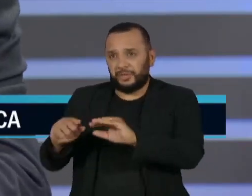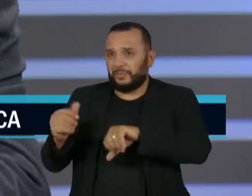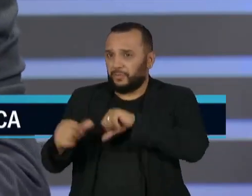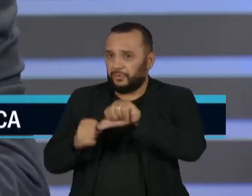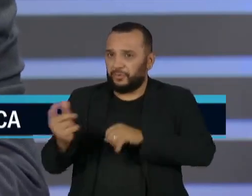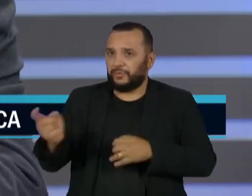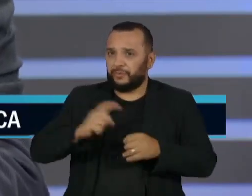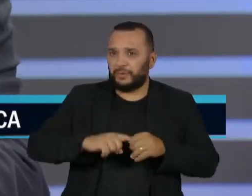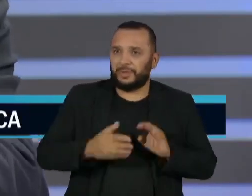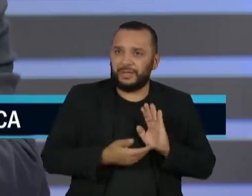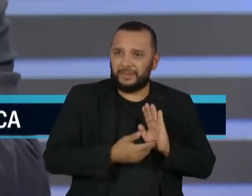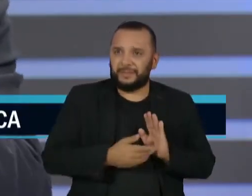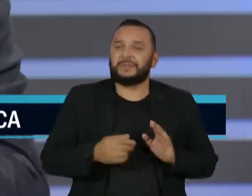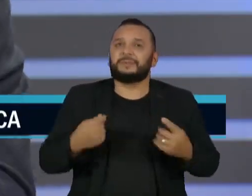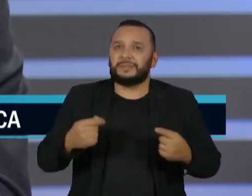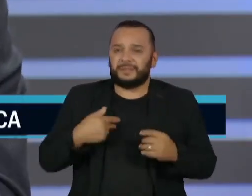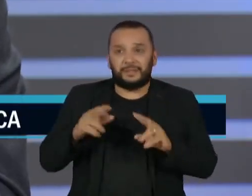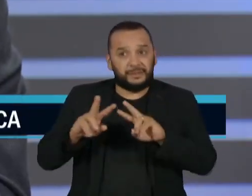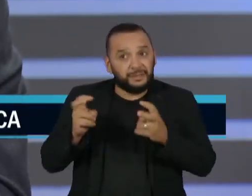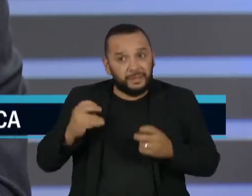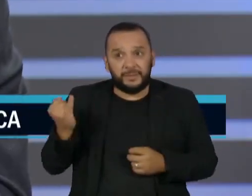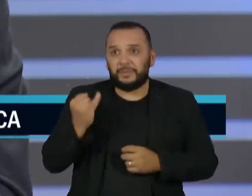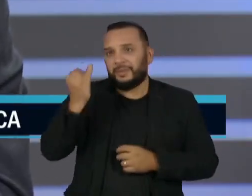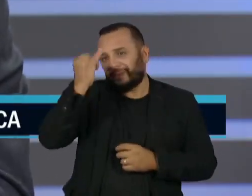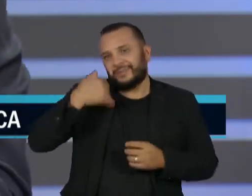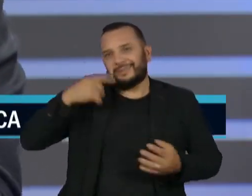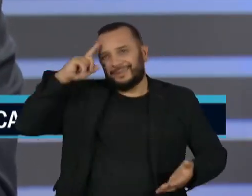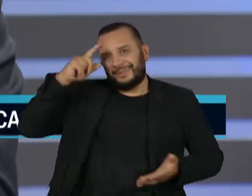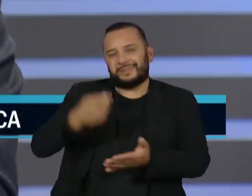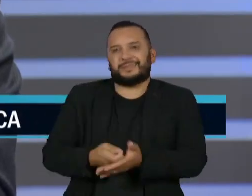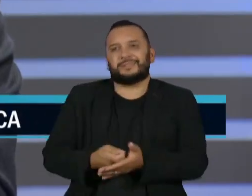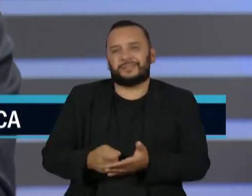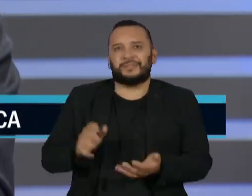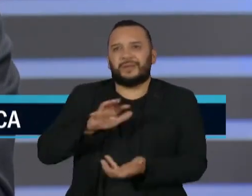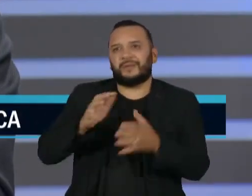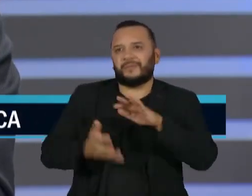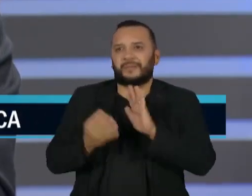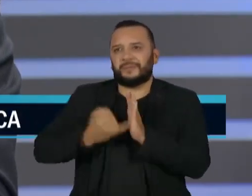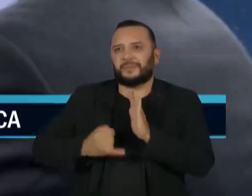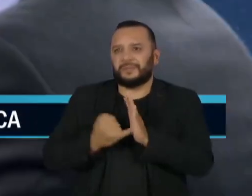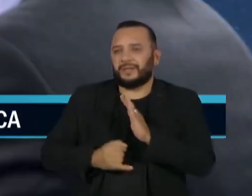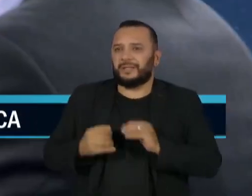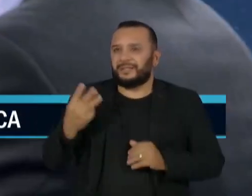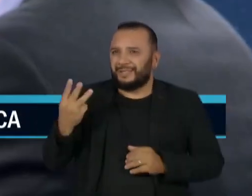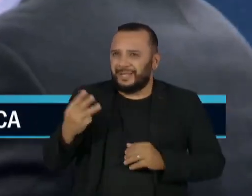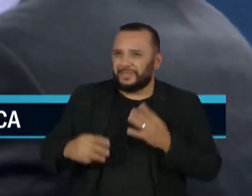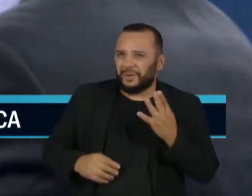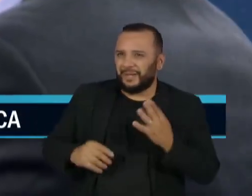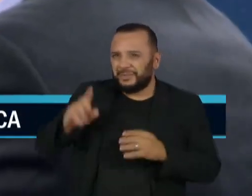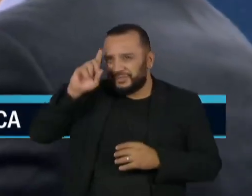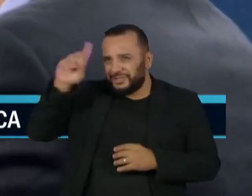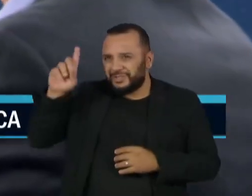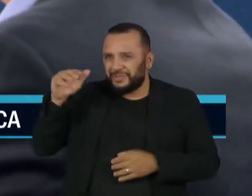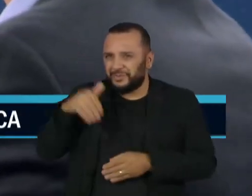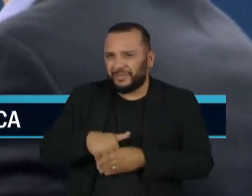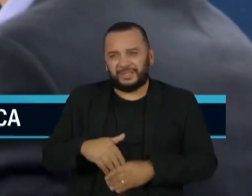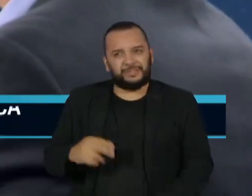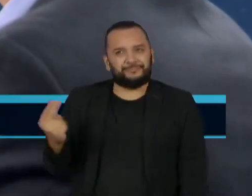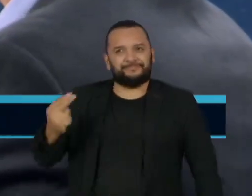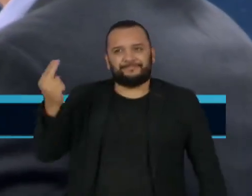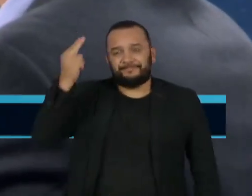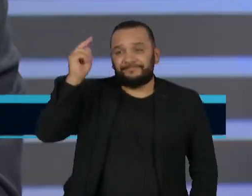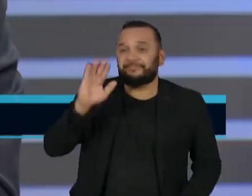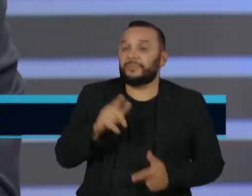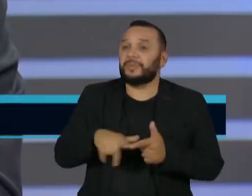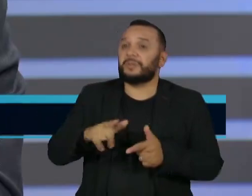importantíssimos dentro da reforma tributária que precisam ser decididos. Quero ver em 3, 4 dias de votação. Aí, o problema do Congresso é